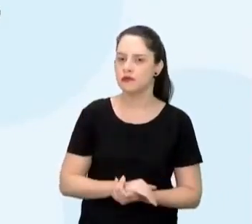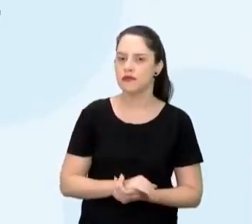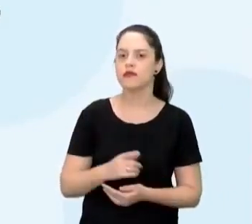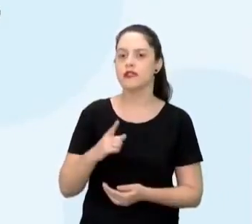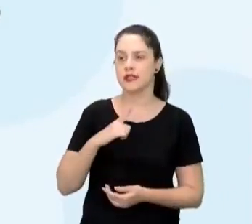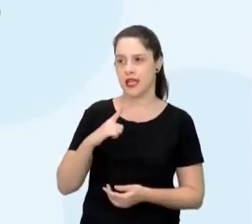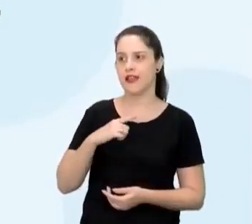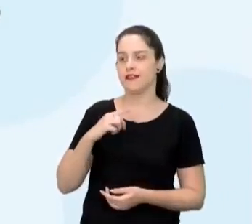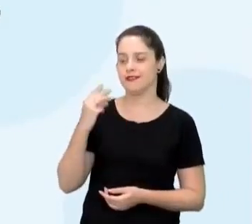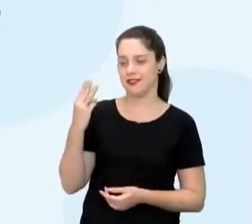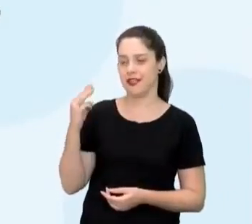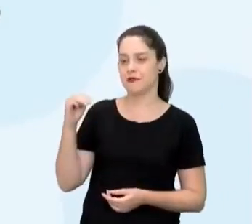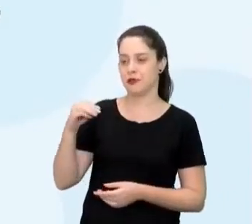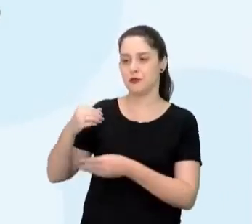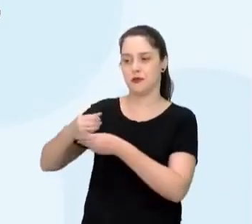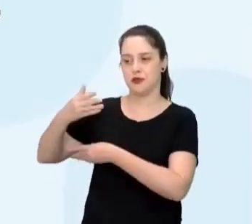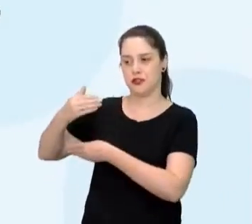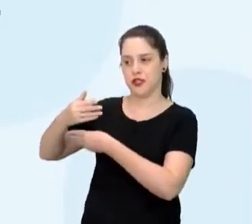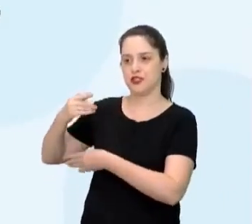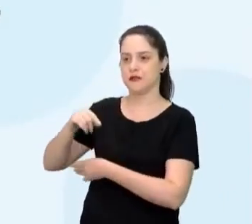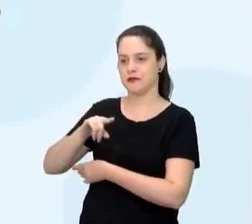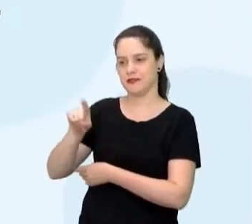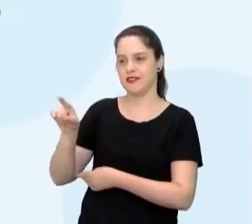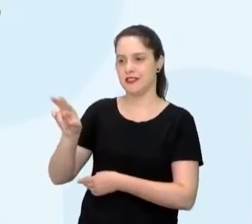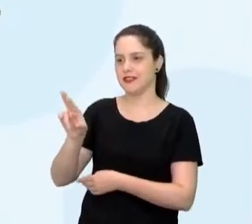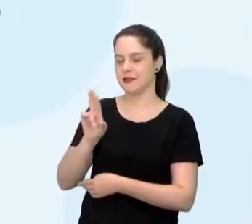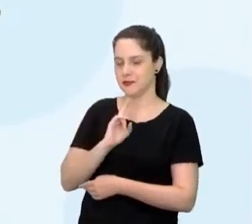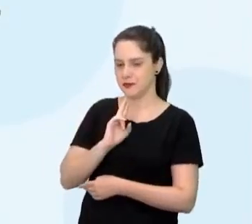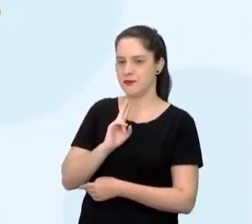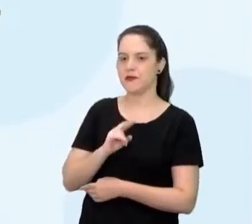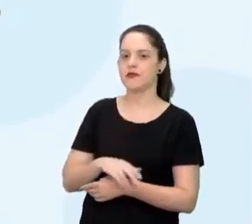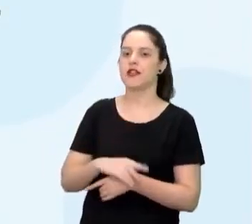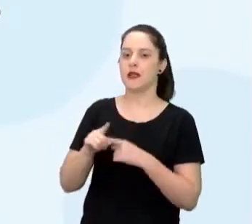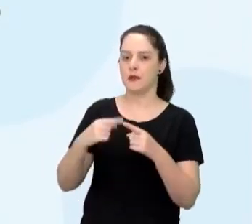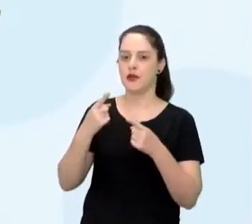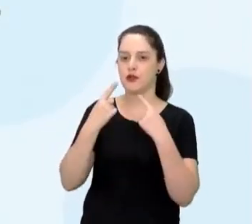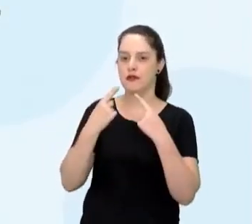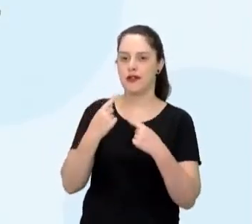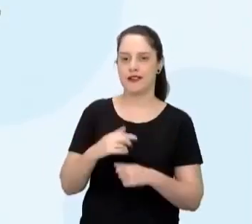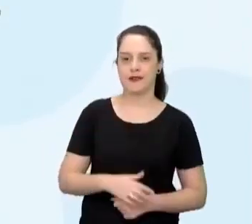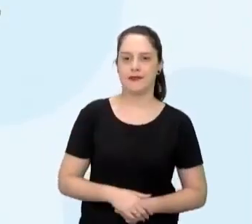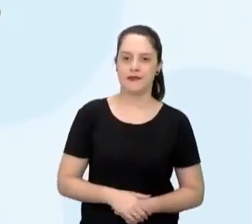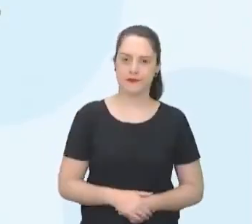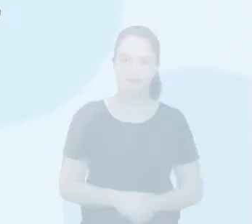aí 3 minutinhos no chat para vocês. E a gente volta daqui a pouquinho, tá bom?